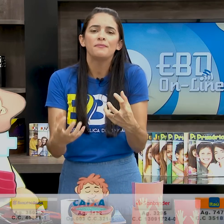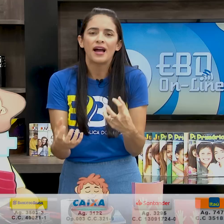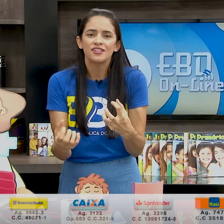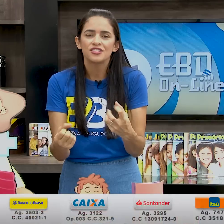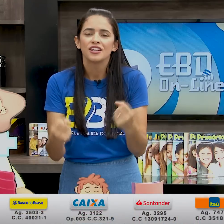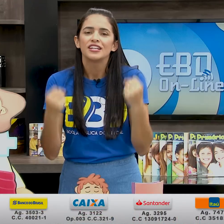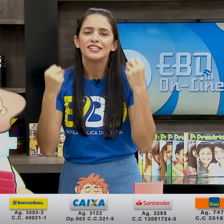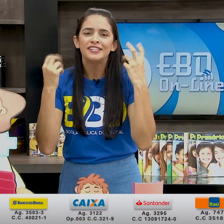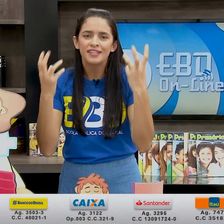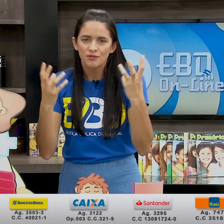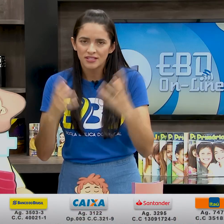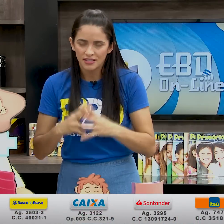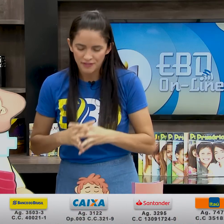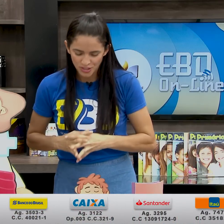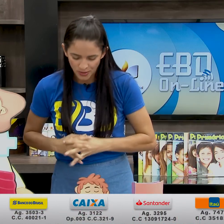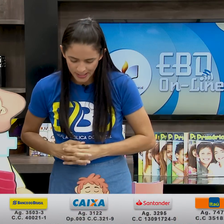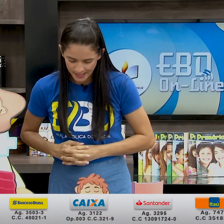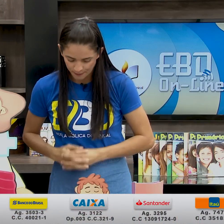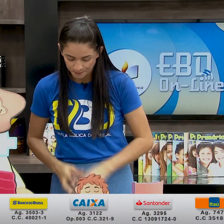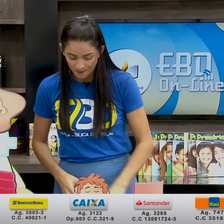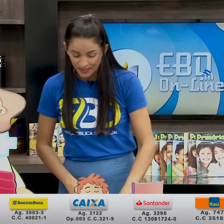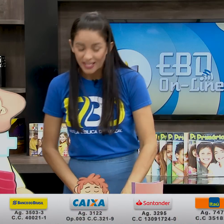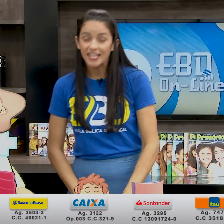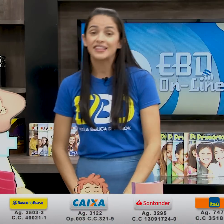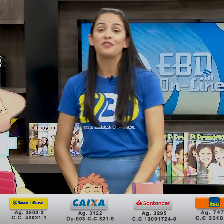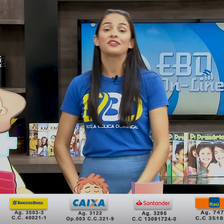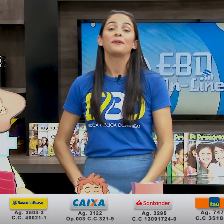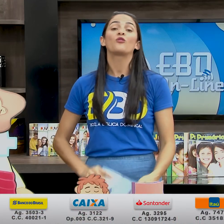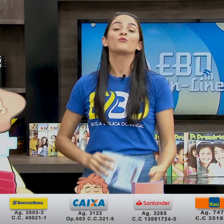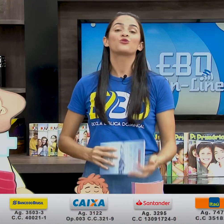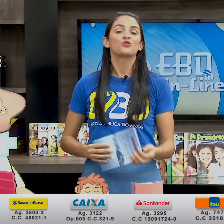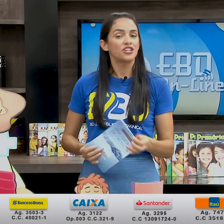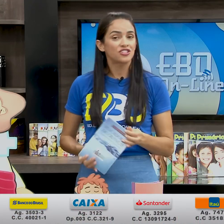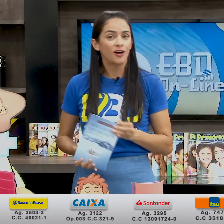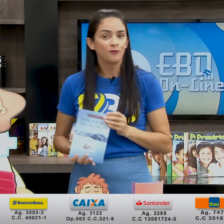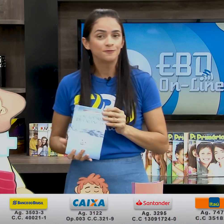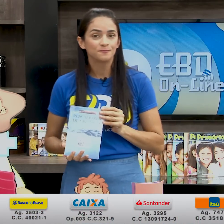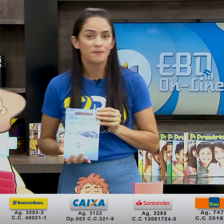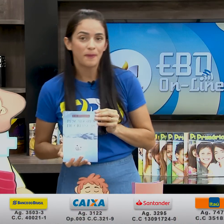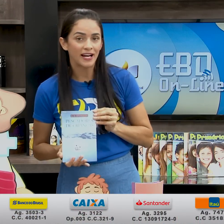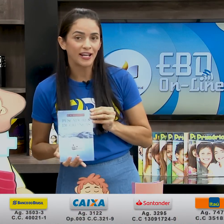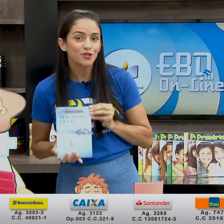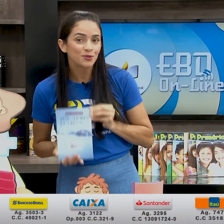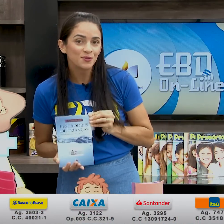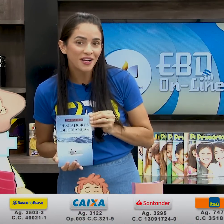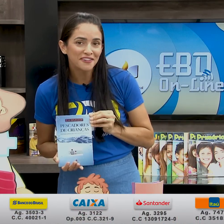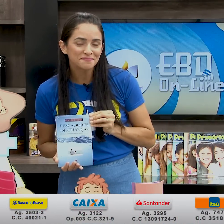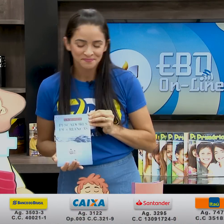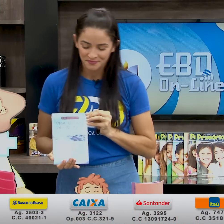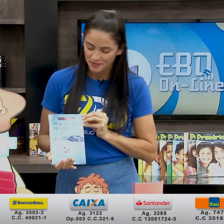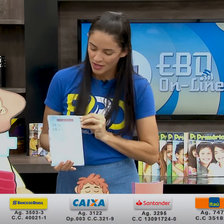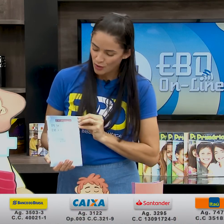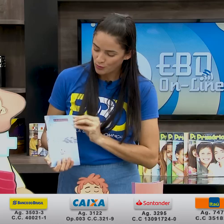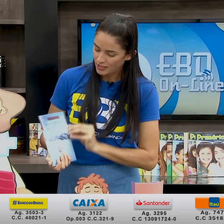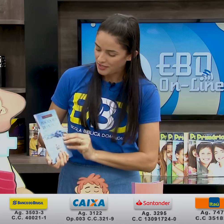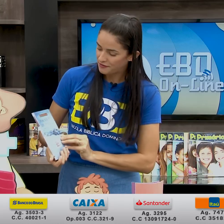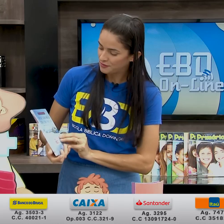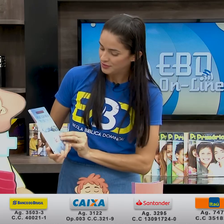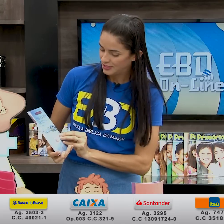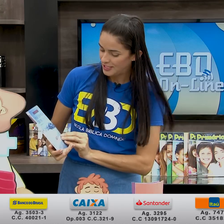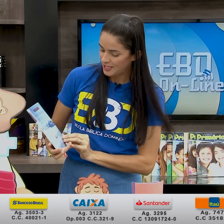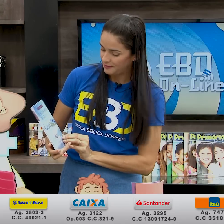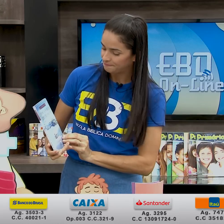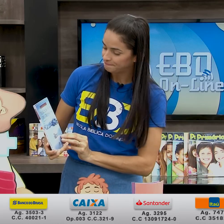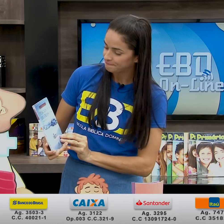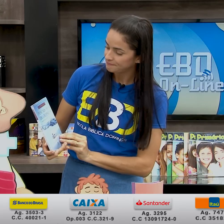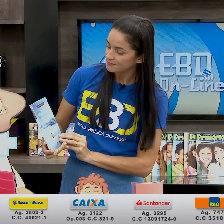se aproximam mais de Deus através da oração e tenho também como sugestão para leitura o livro